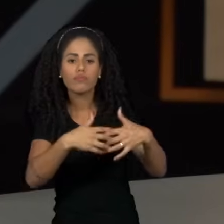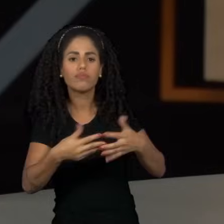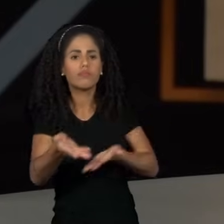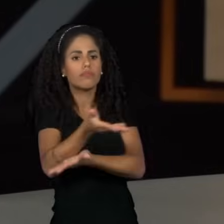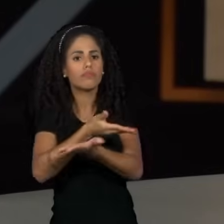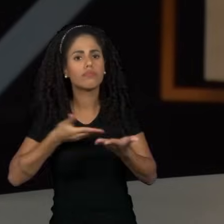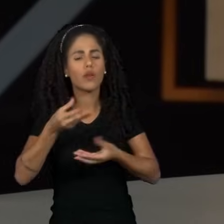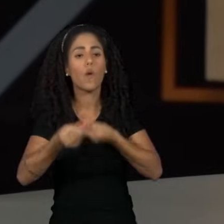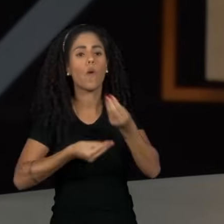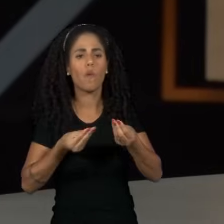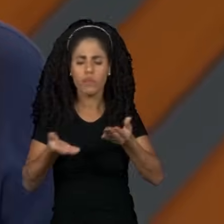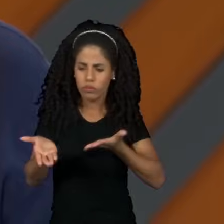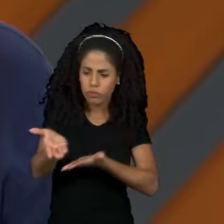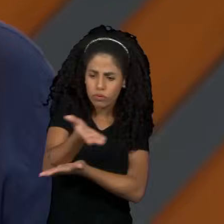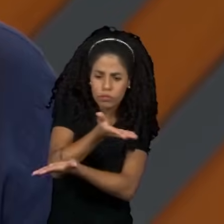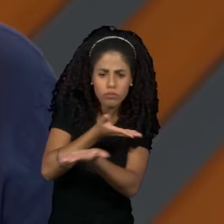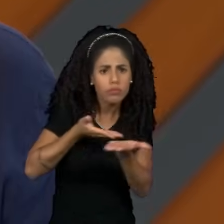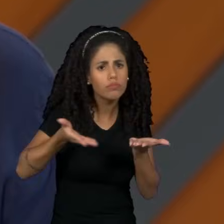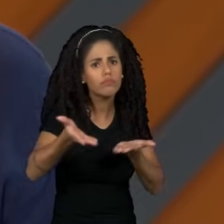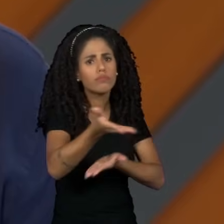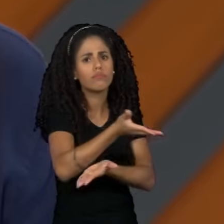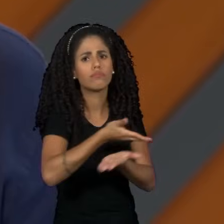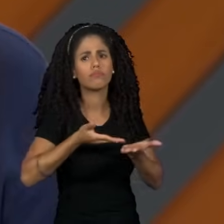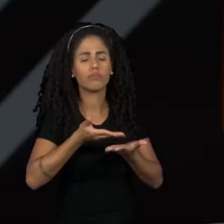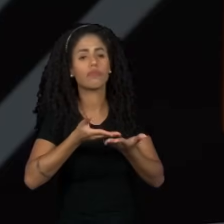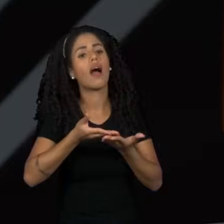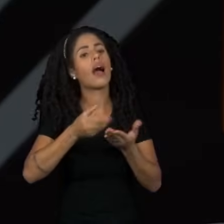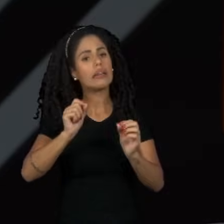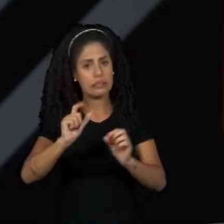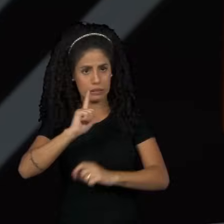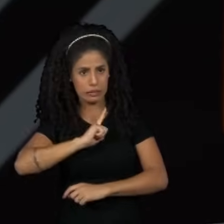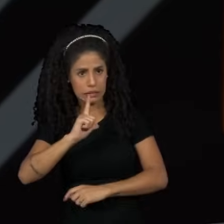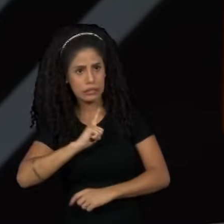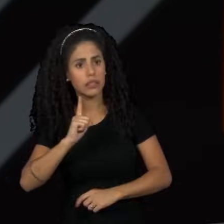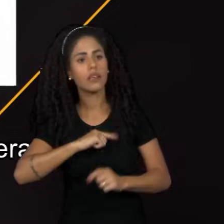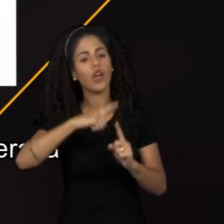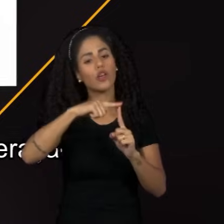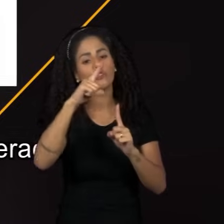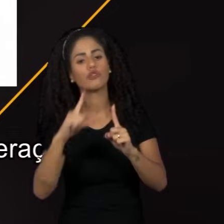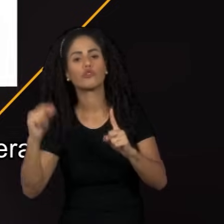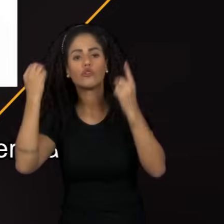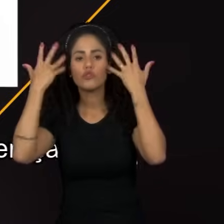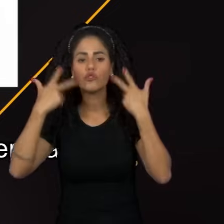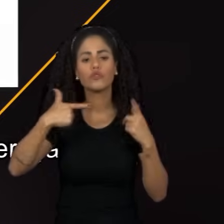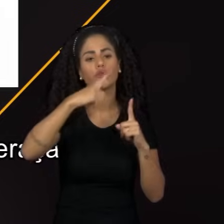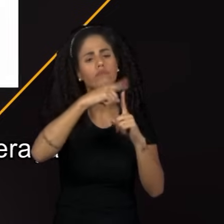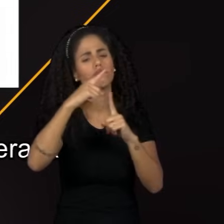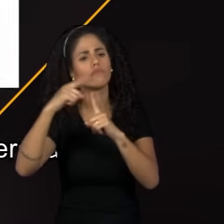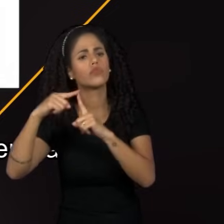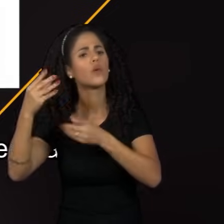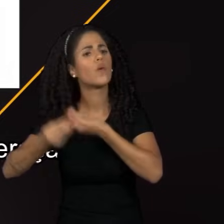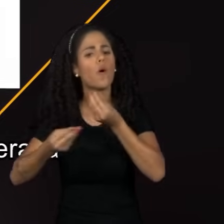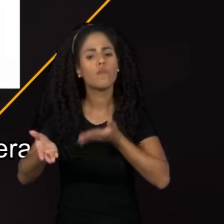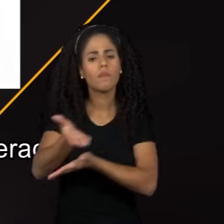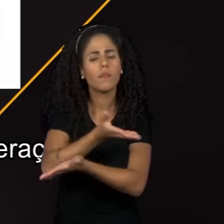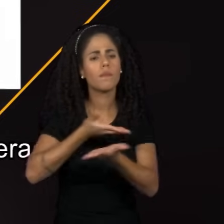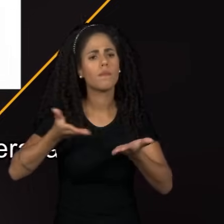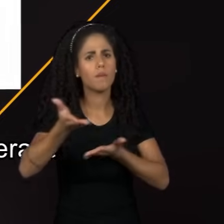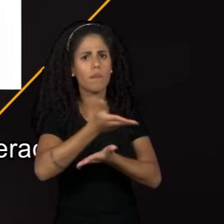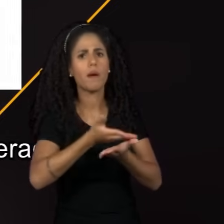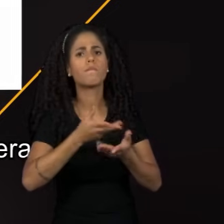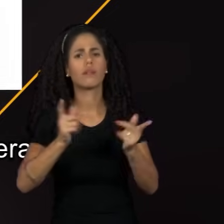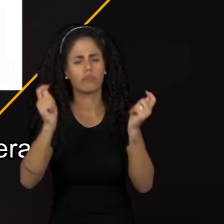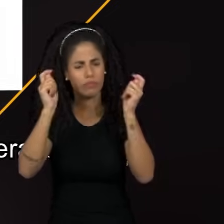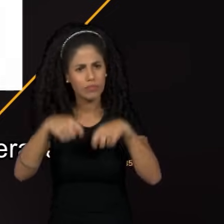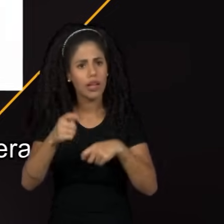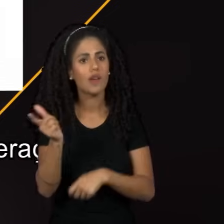as relações entre as diferentes espécies são baseadas